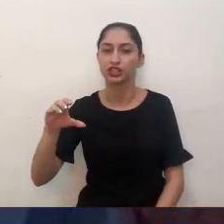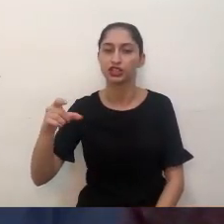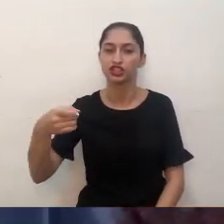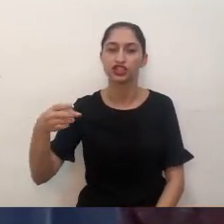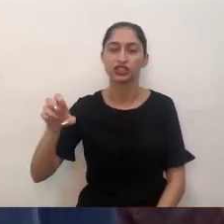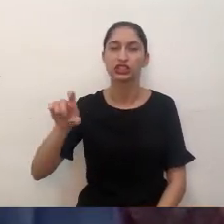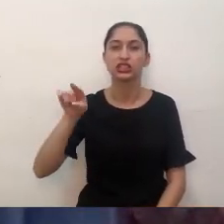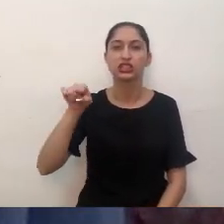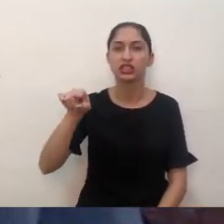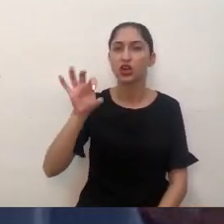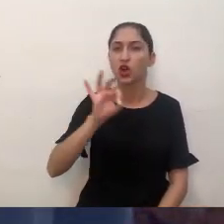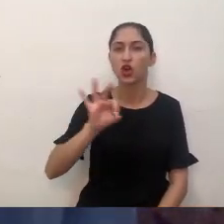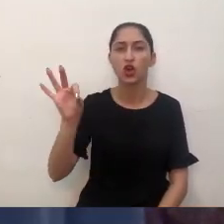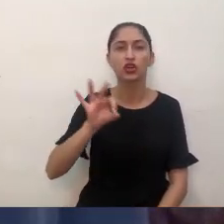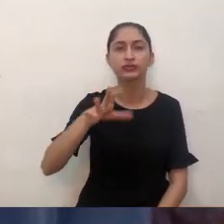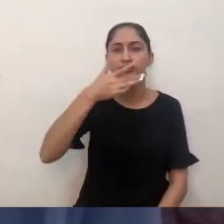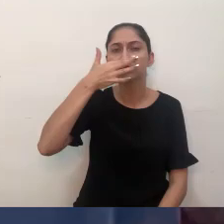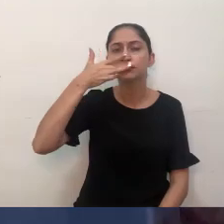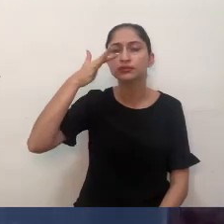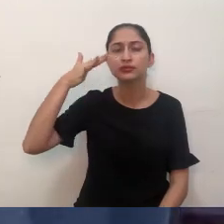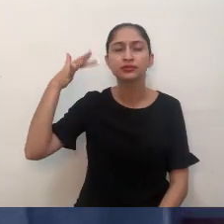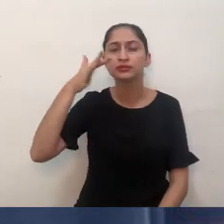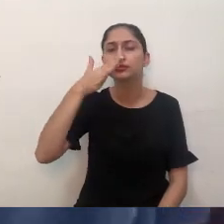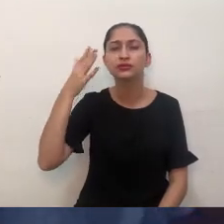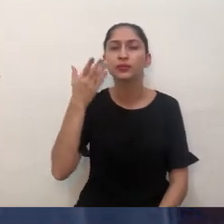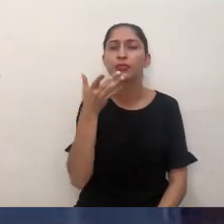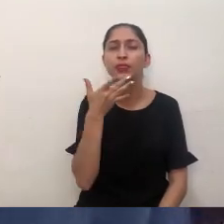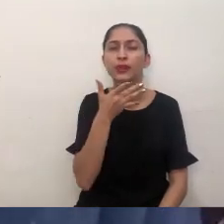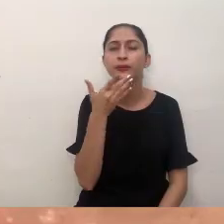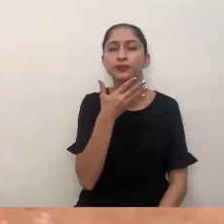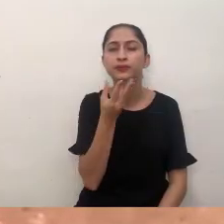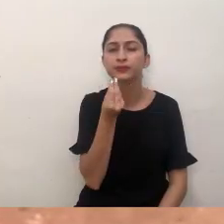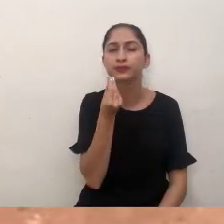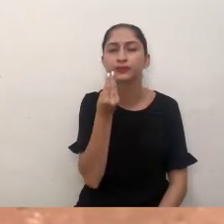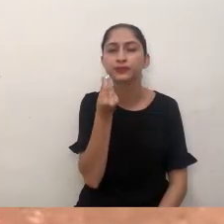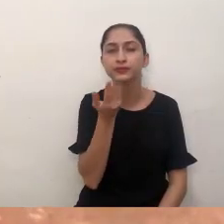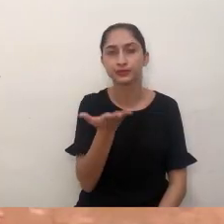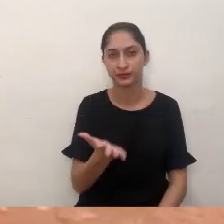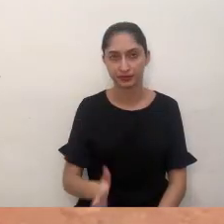deixa um cheiro bem bom. E a quitanda fica mais cheirosa e mais saborosa ainda.